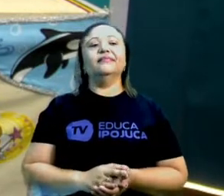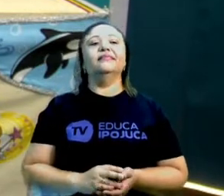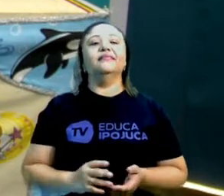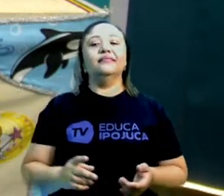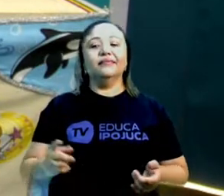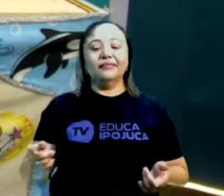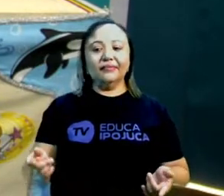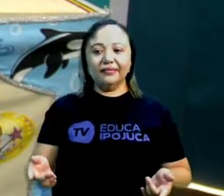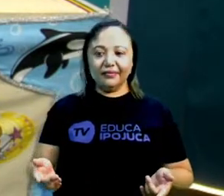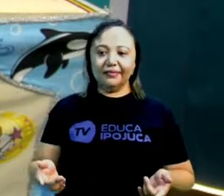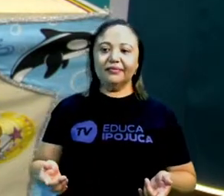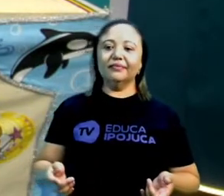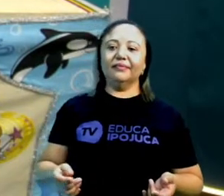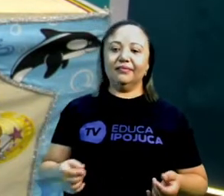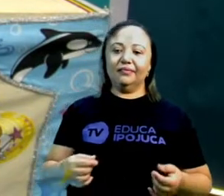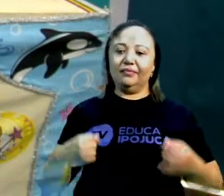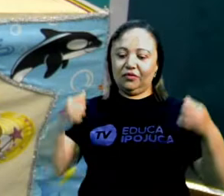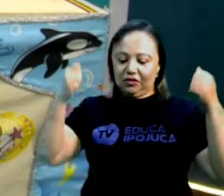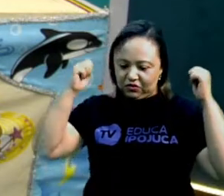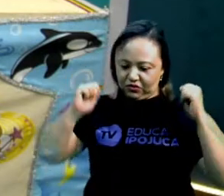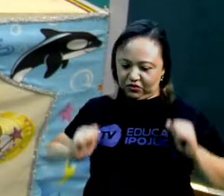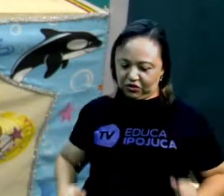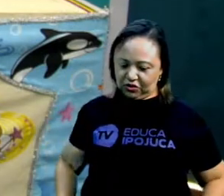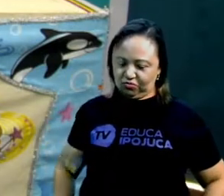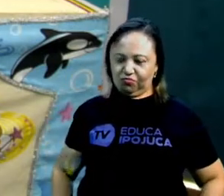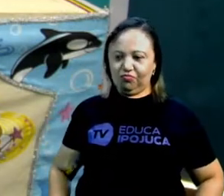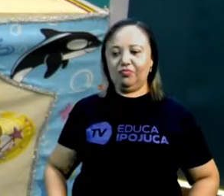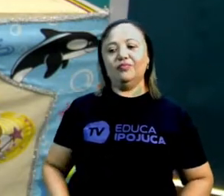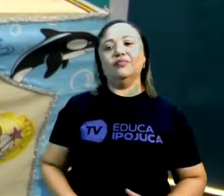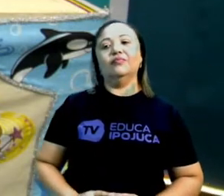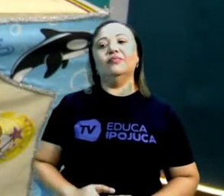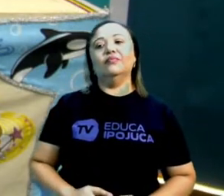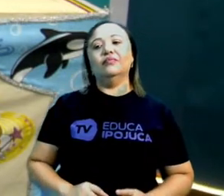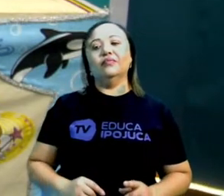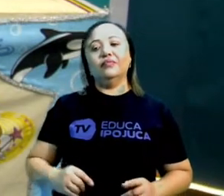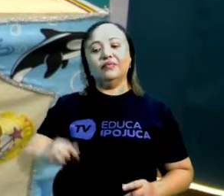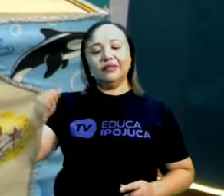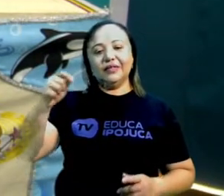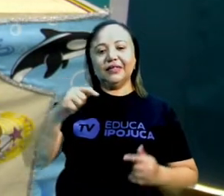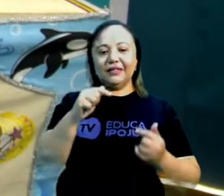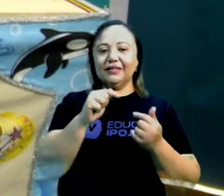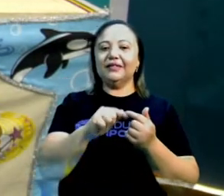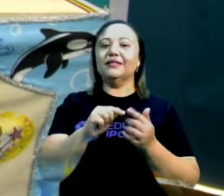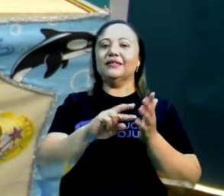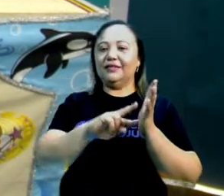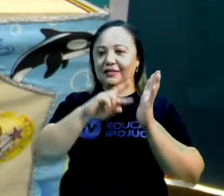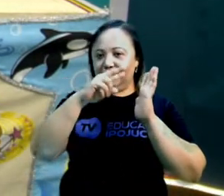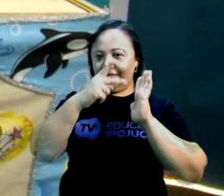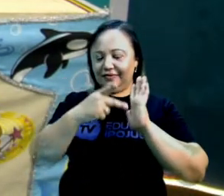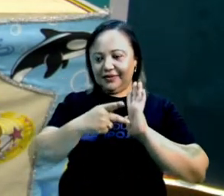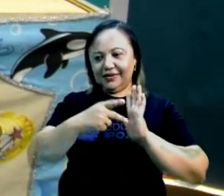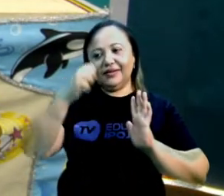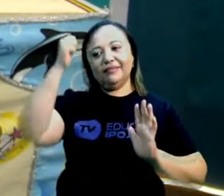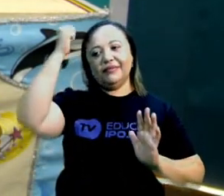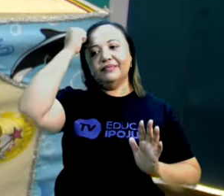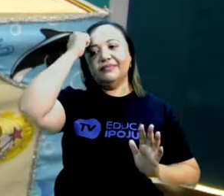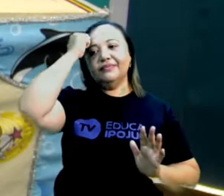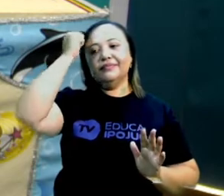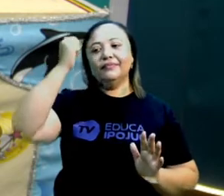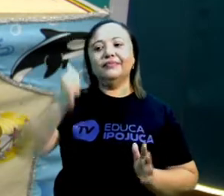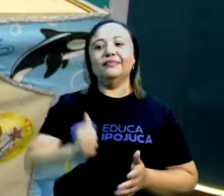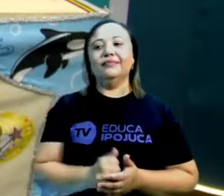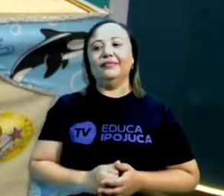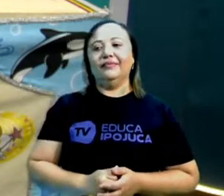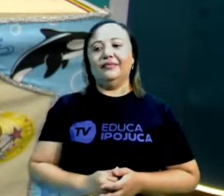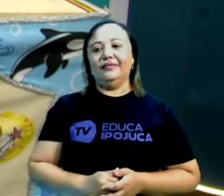roupa. Mas ele mandou se vestir de saco, por quê? Em arrependimento. Porque o rei, ele só tinha